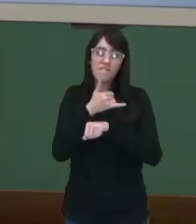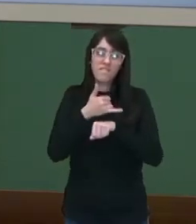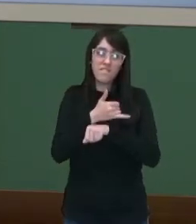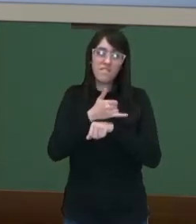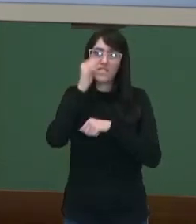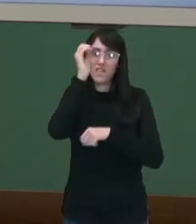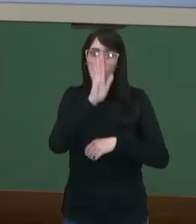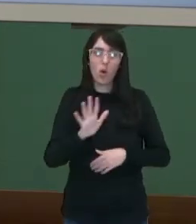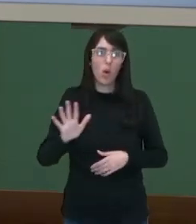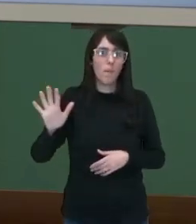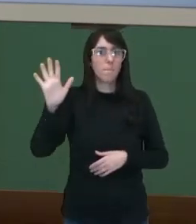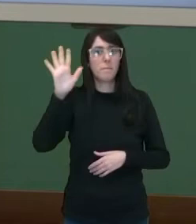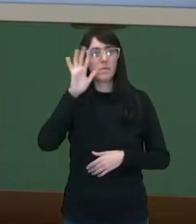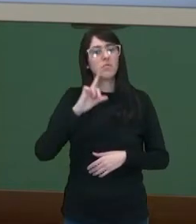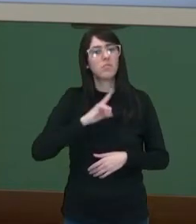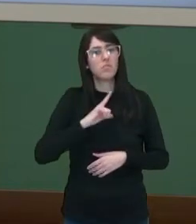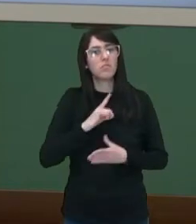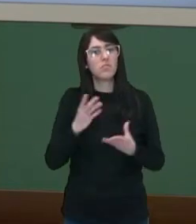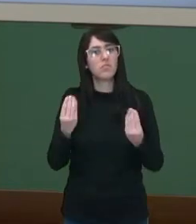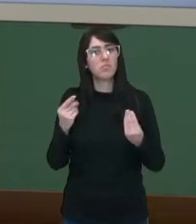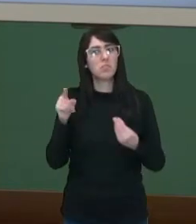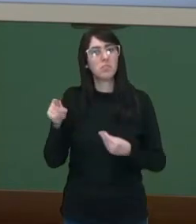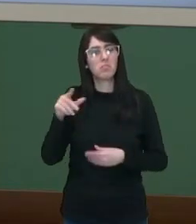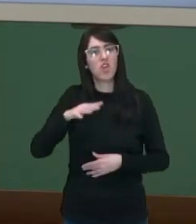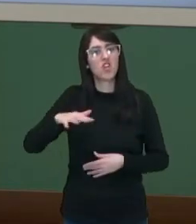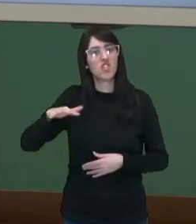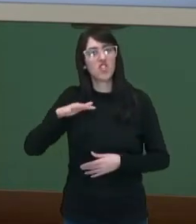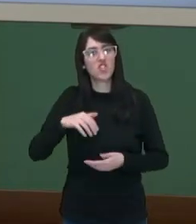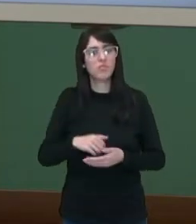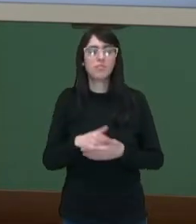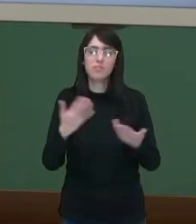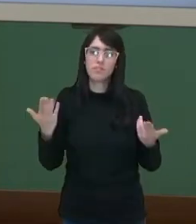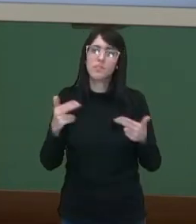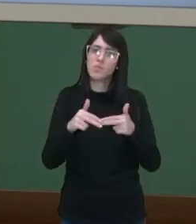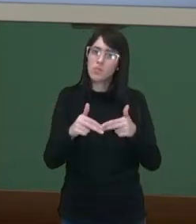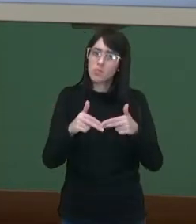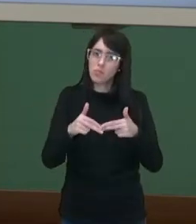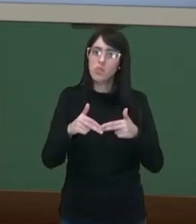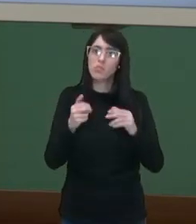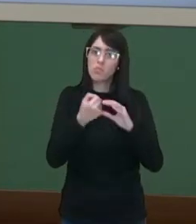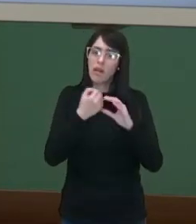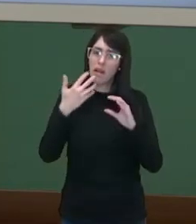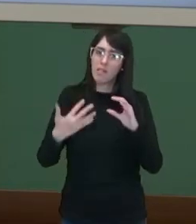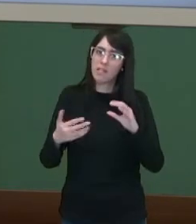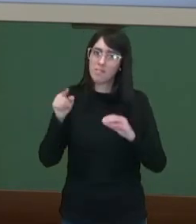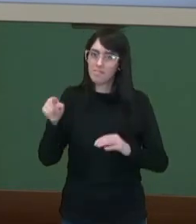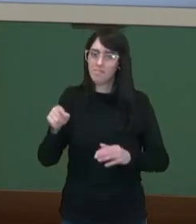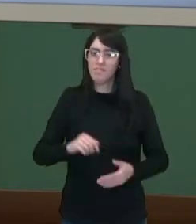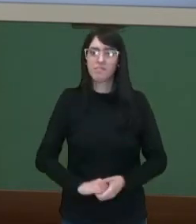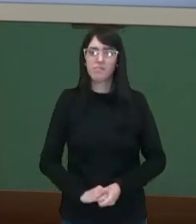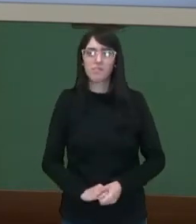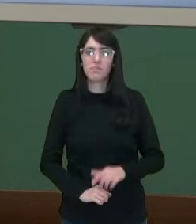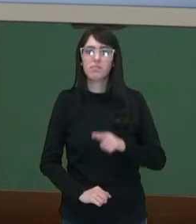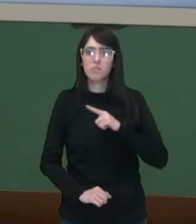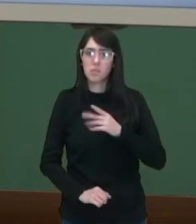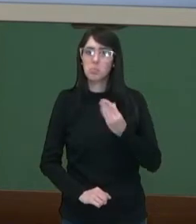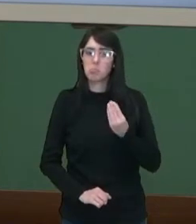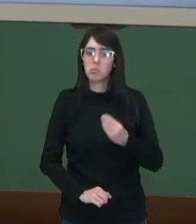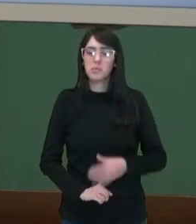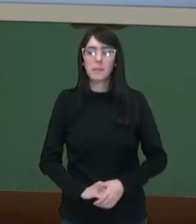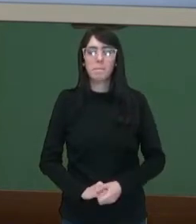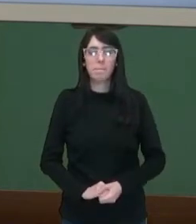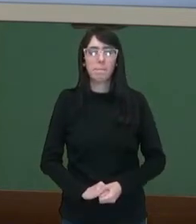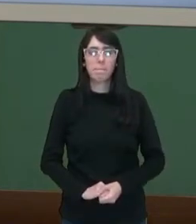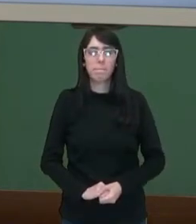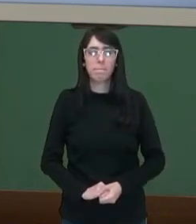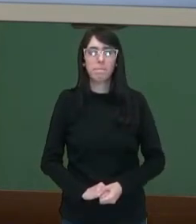explorado em grande parte nesta região. Então, por isso essa característica temos presente ali.